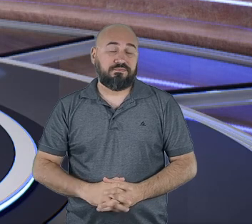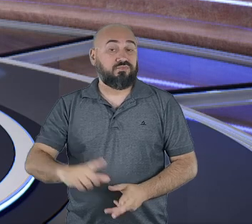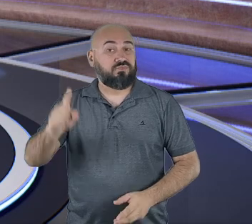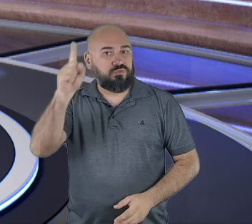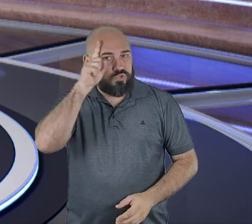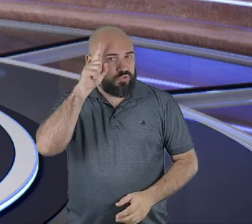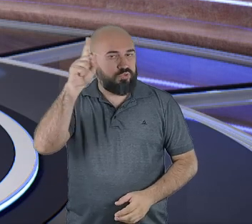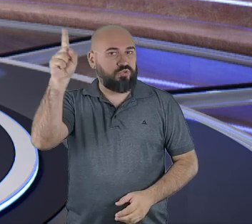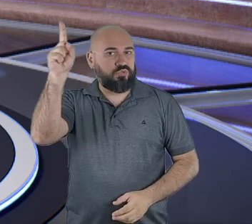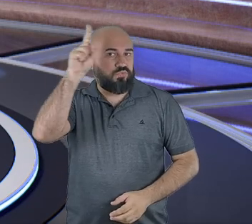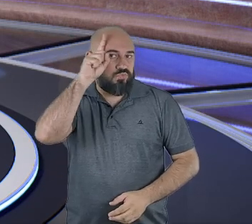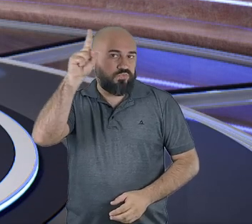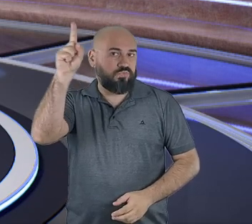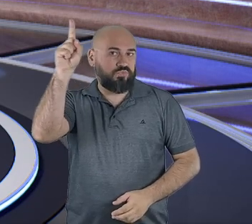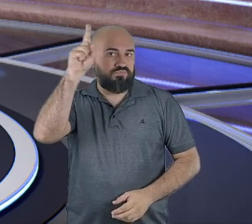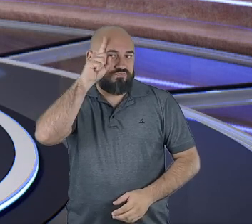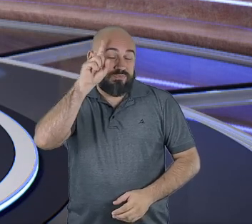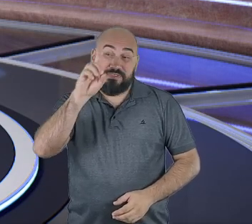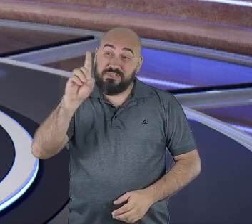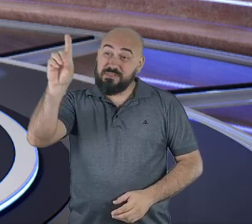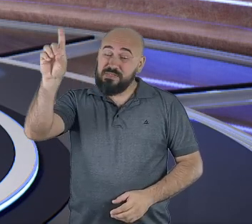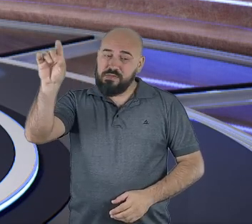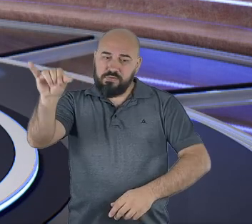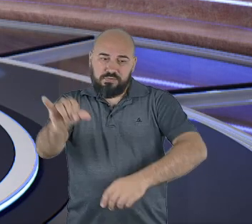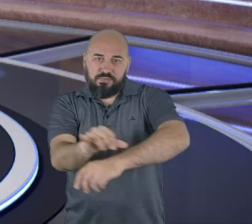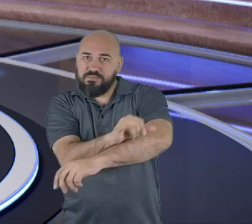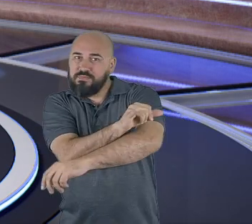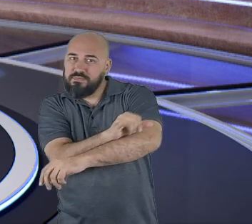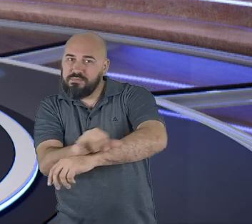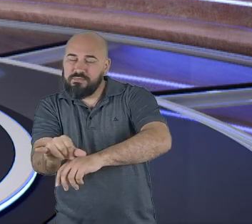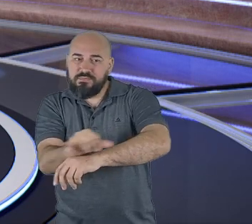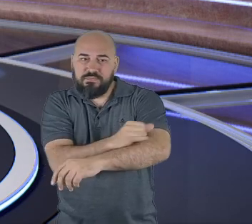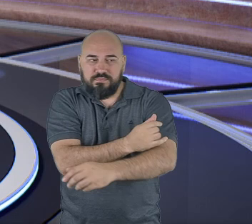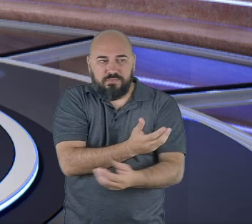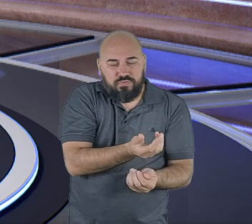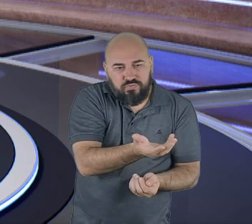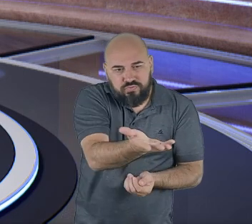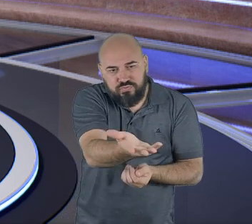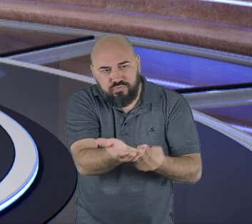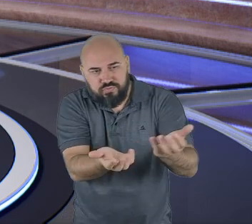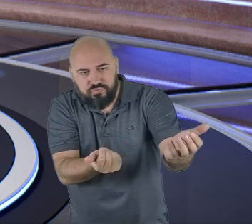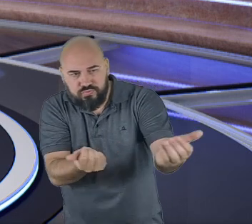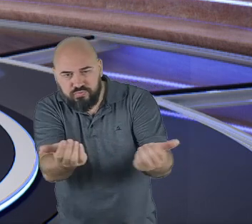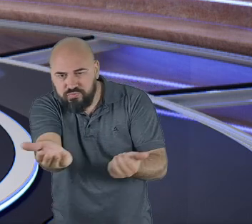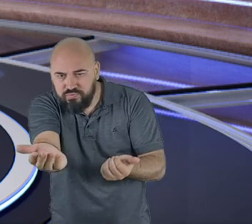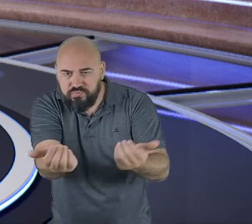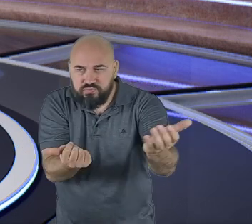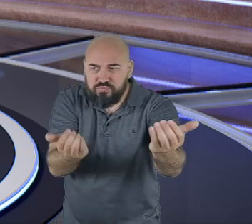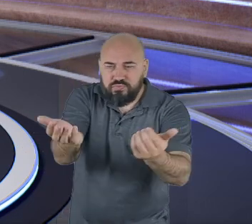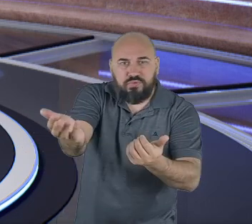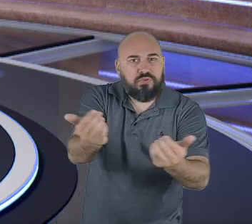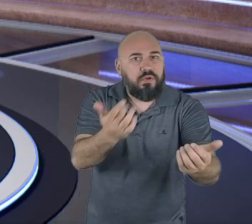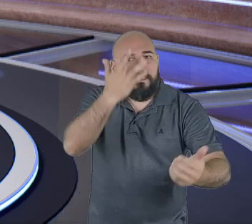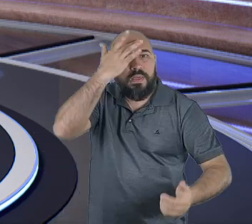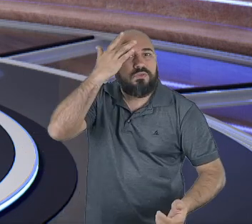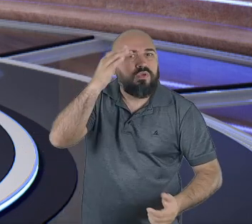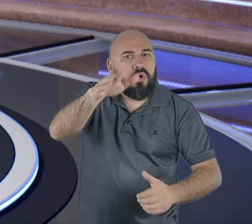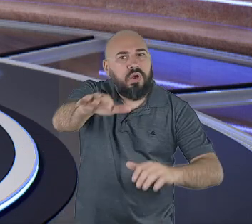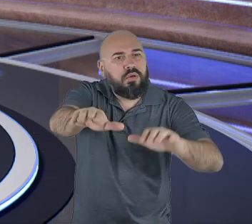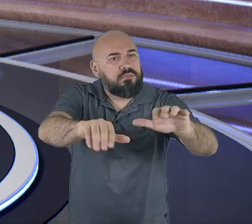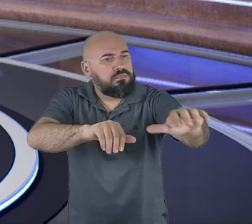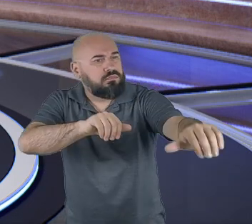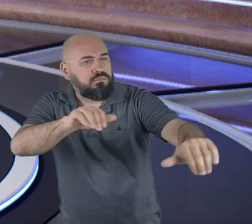dias, Deus encontra formas de alcançar pessoas. Porque o